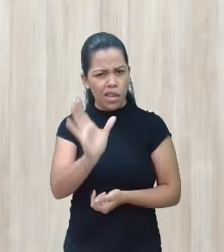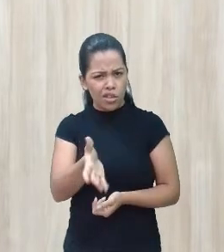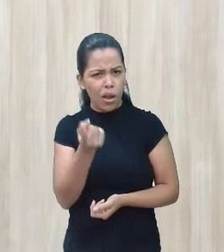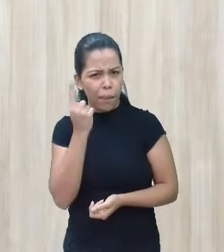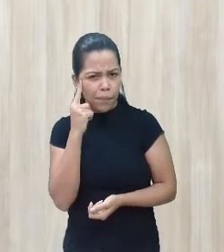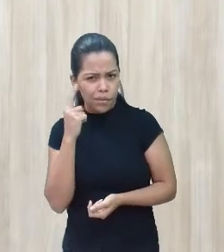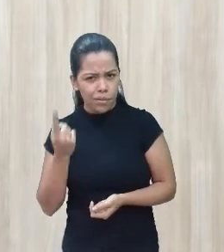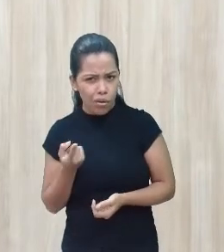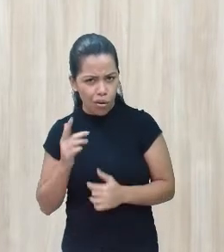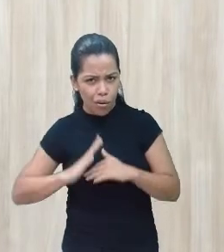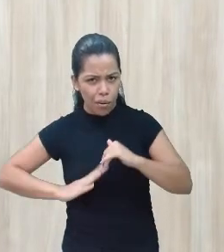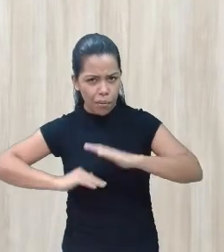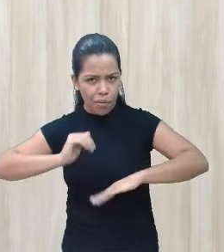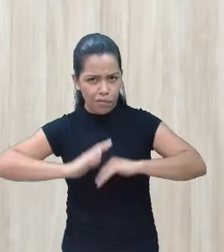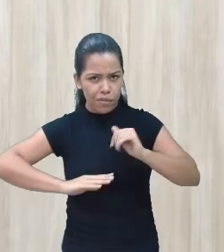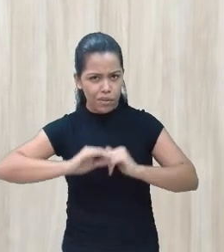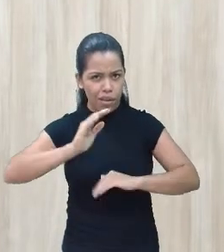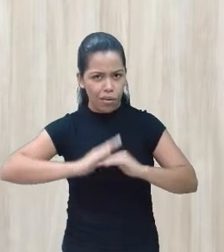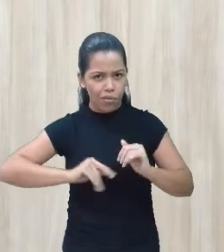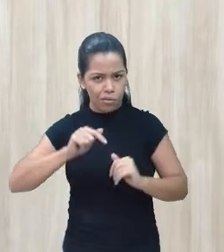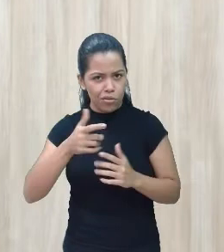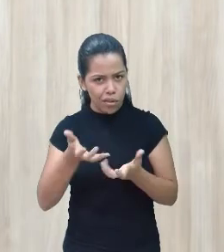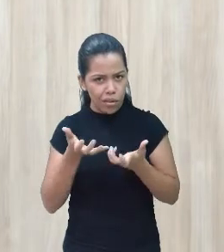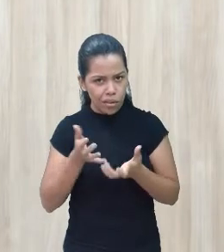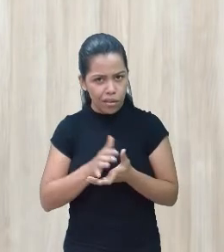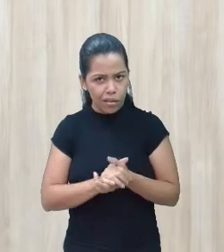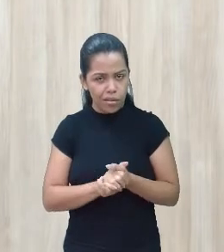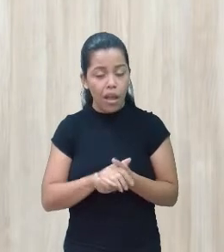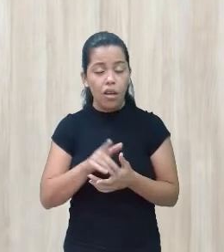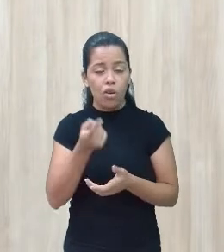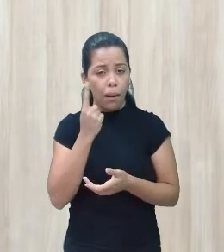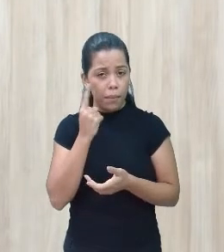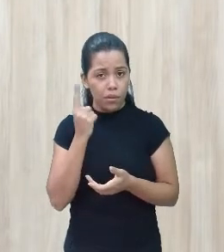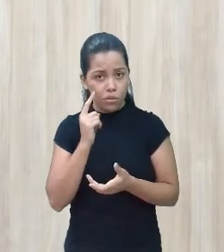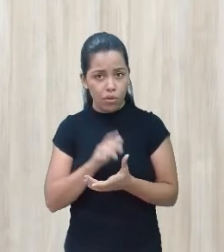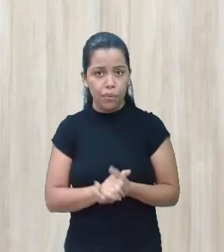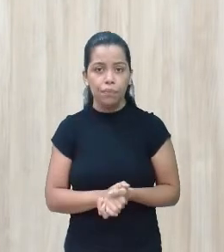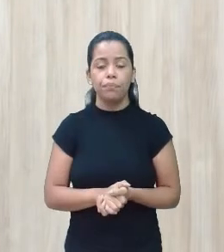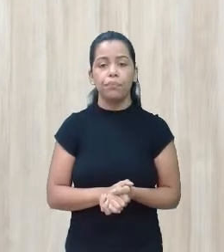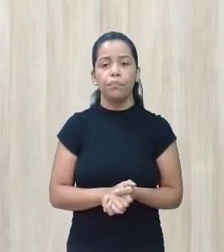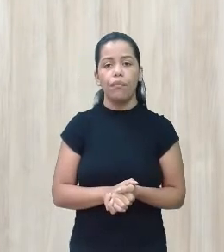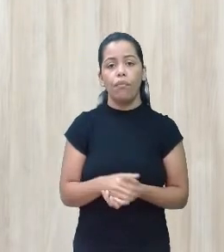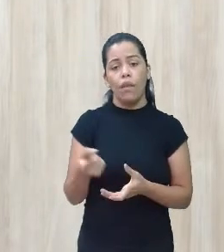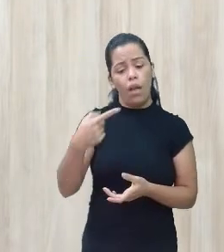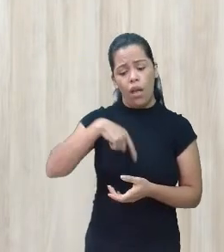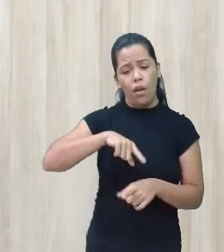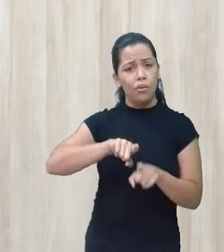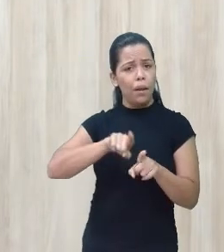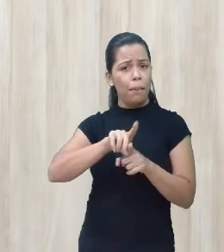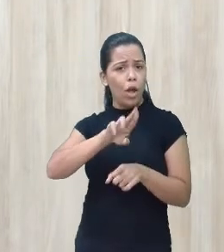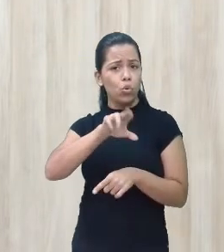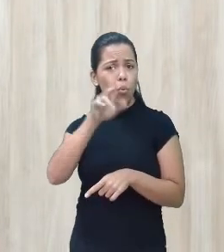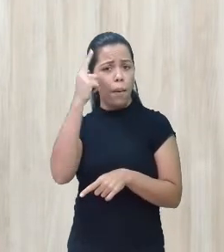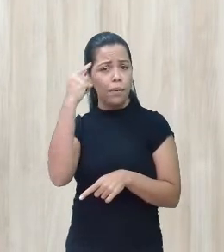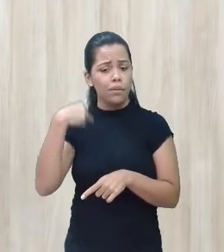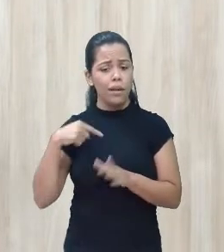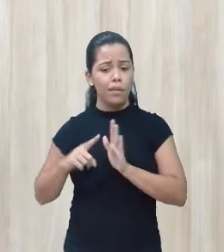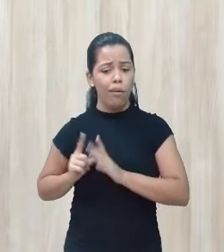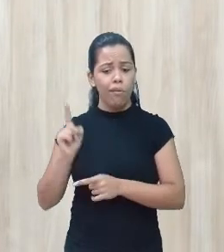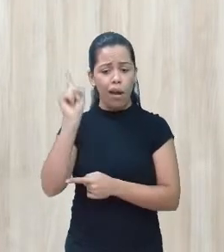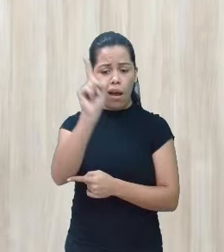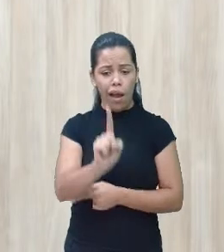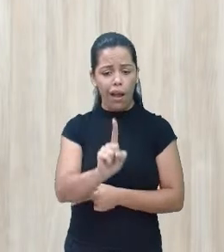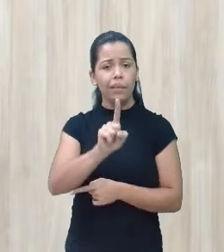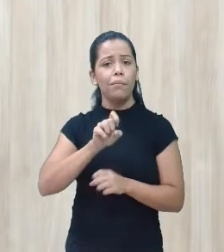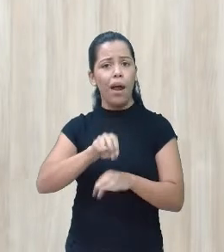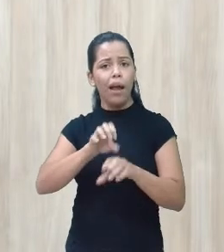que na minha nunca passou não, mas também nunca passou a ideia de dar aula na TV. E eu estou aqui hoje. Então, de repente, a gente